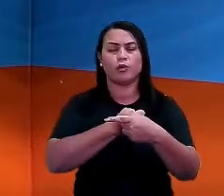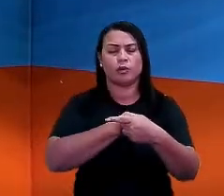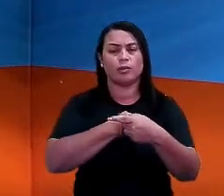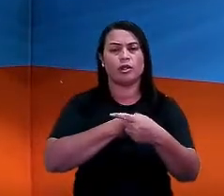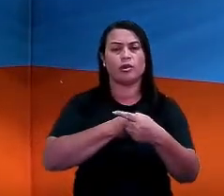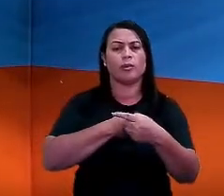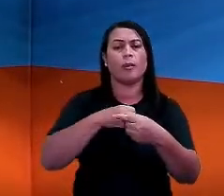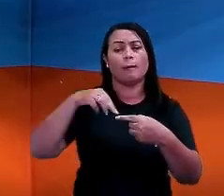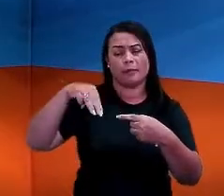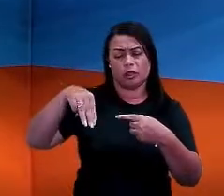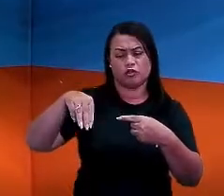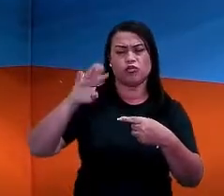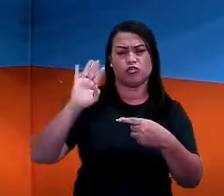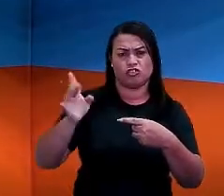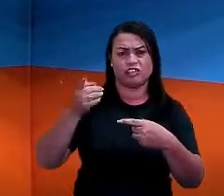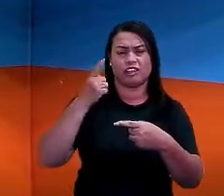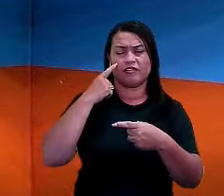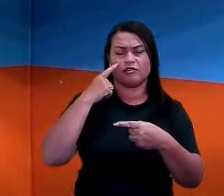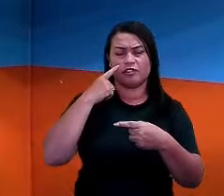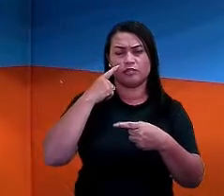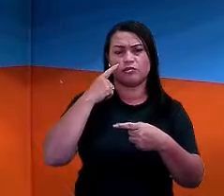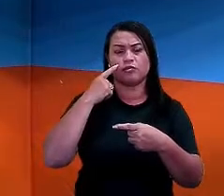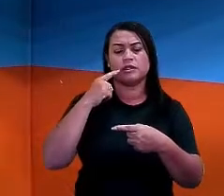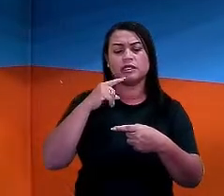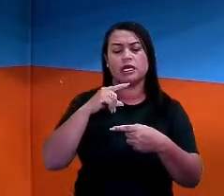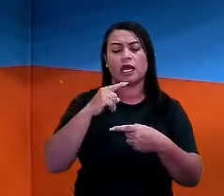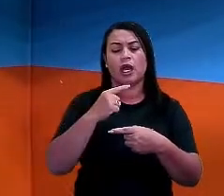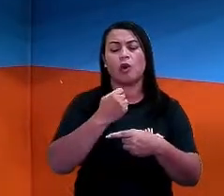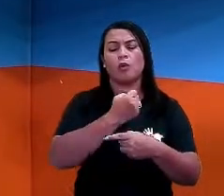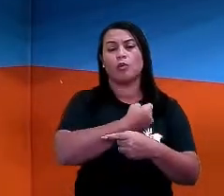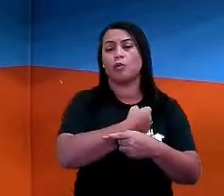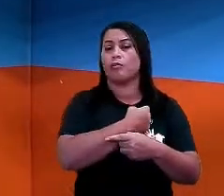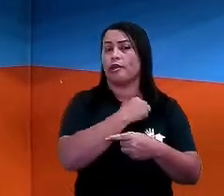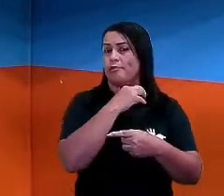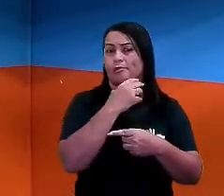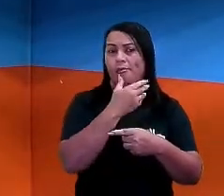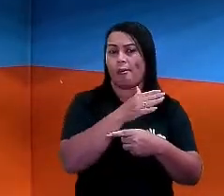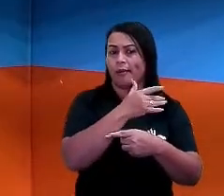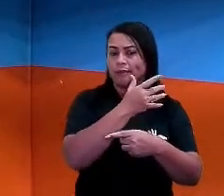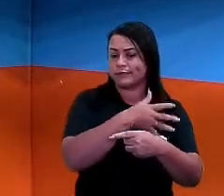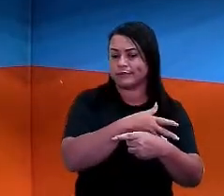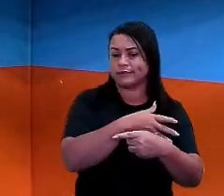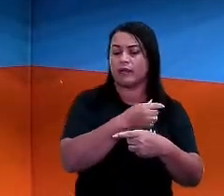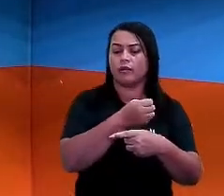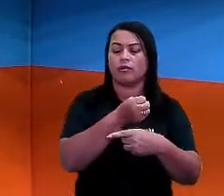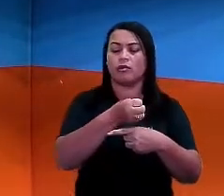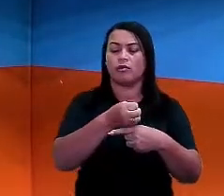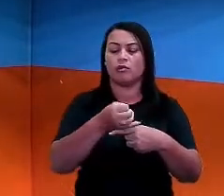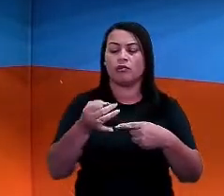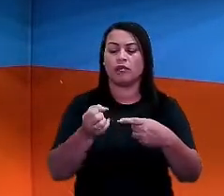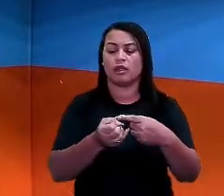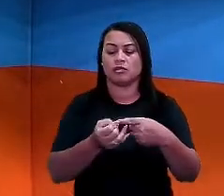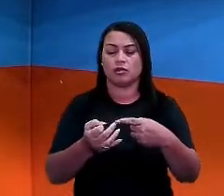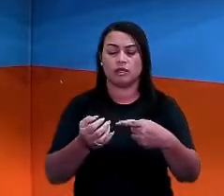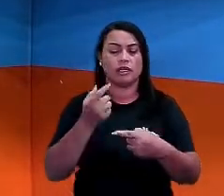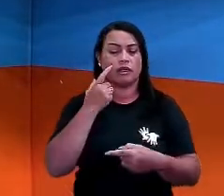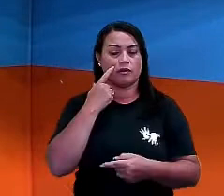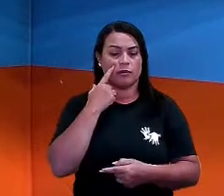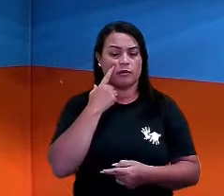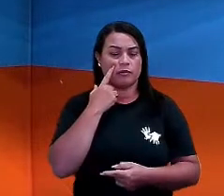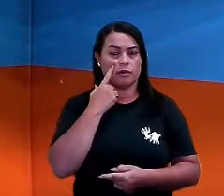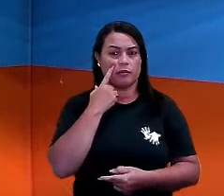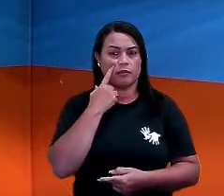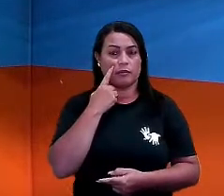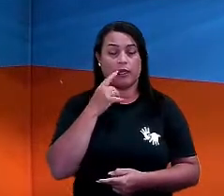viu. É um número inteiro com a parte fracionária. Agora, a gente vai entender o que é uma fração